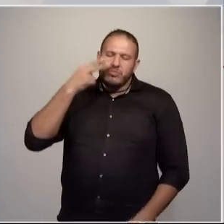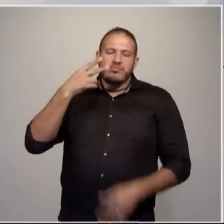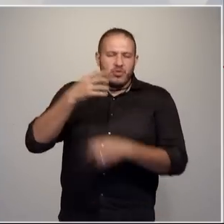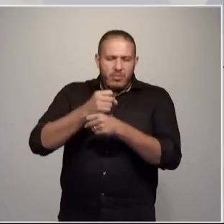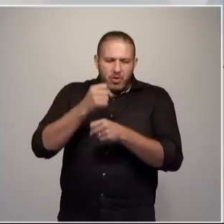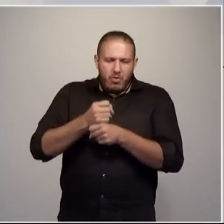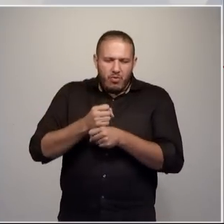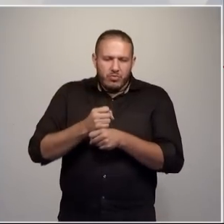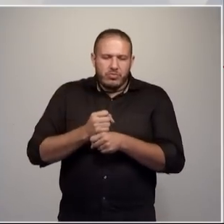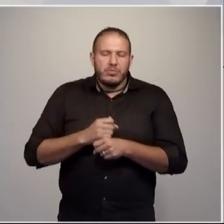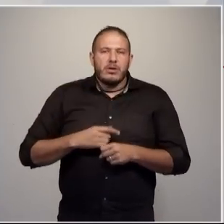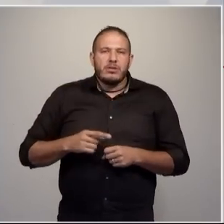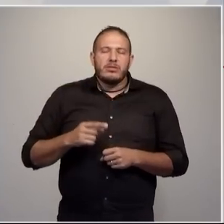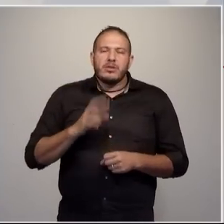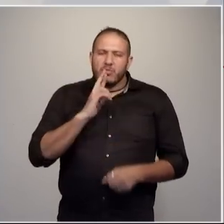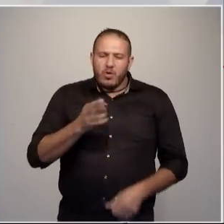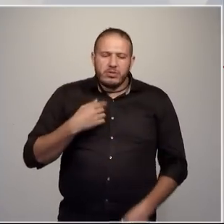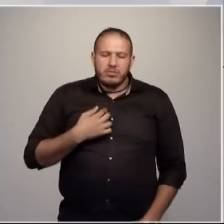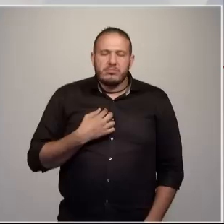dá 18.